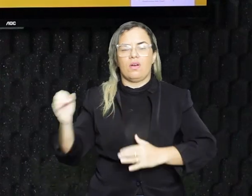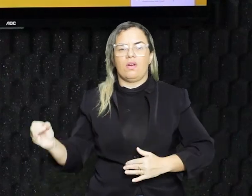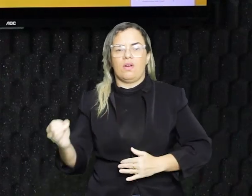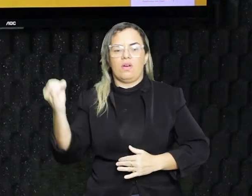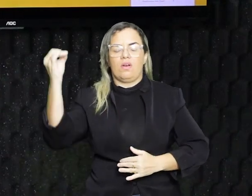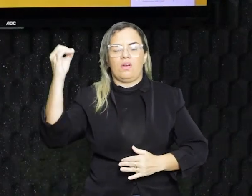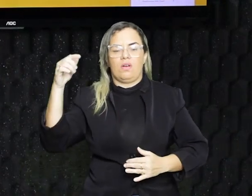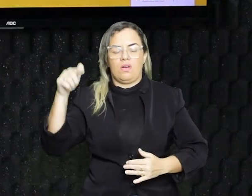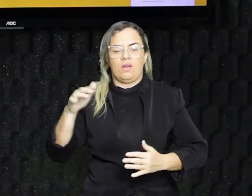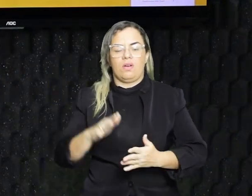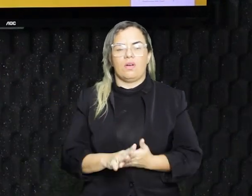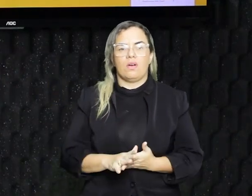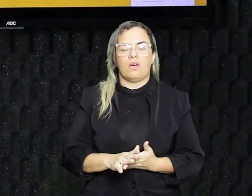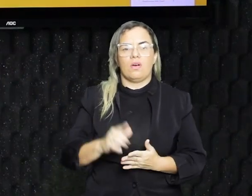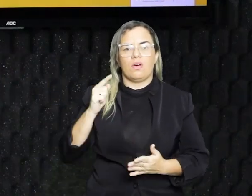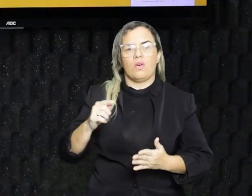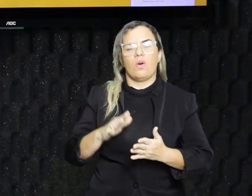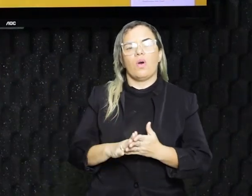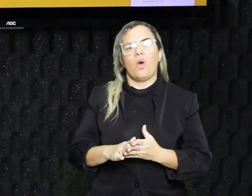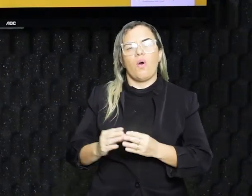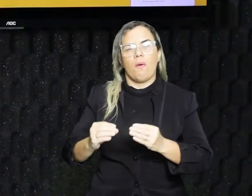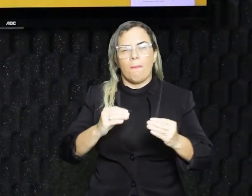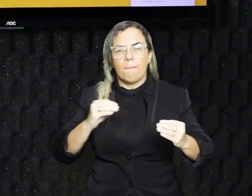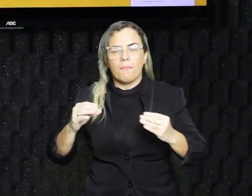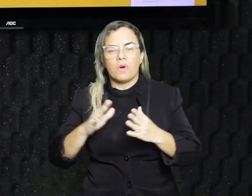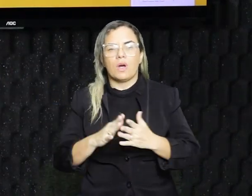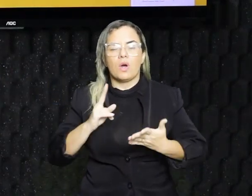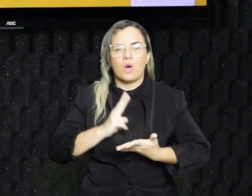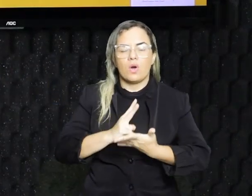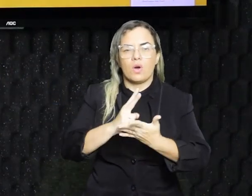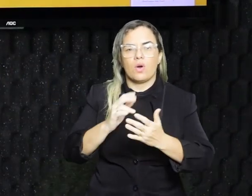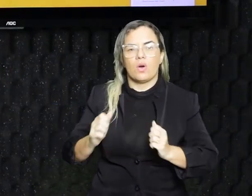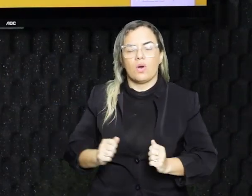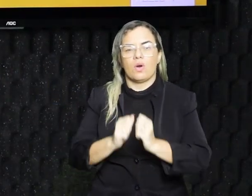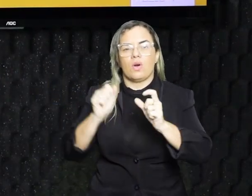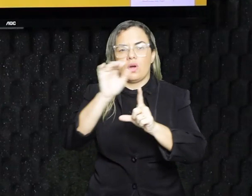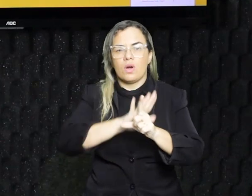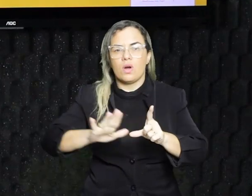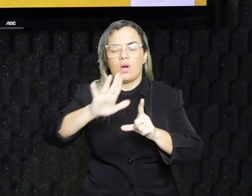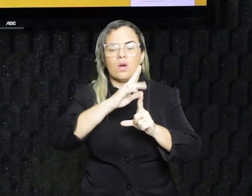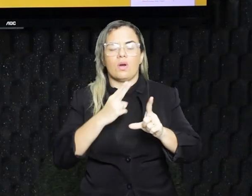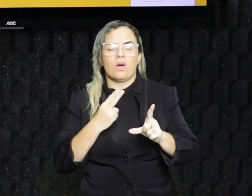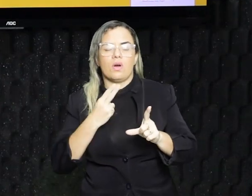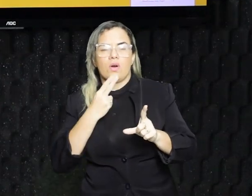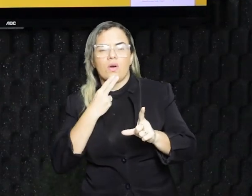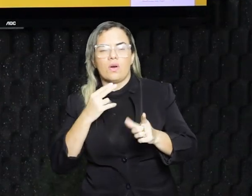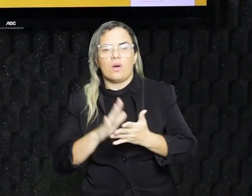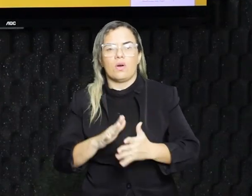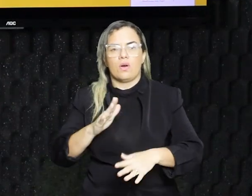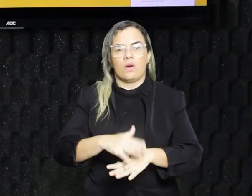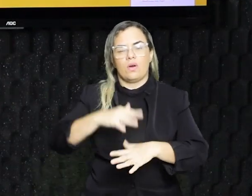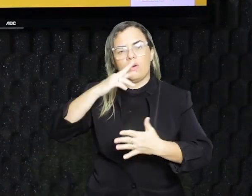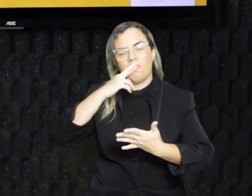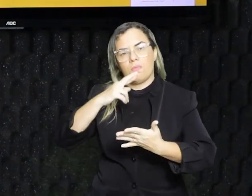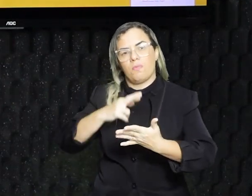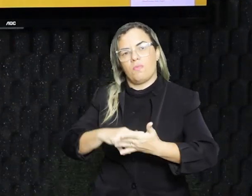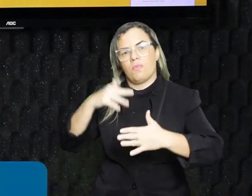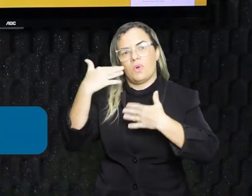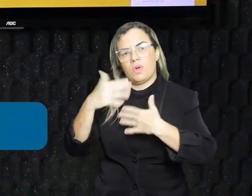aí que a gente debateu. Continua acompanhando a gente na plataforma Gonçalves Dias para mais resoluções de